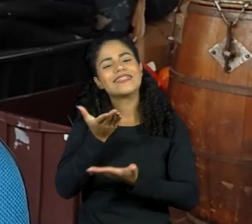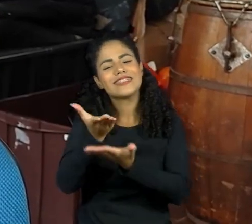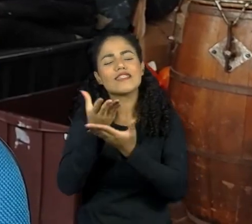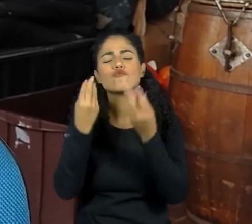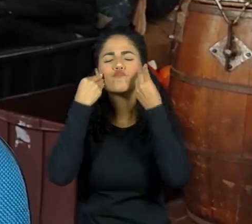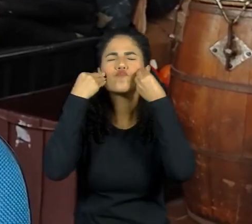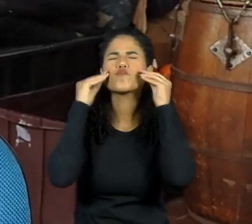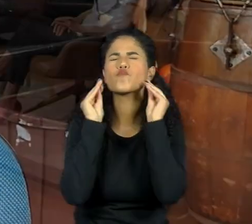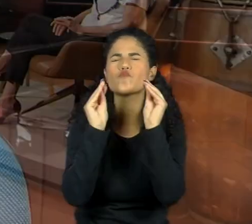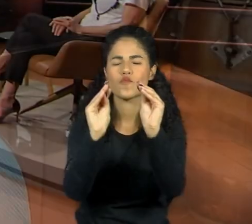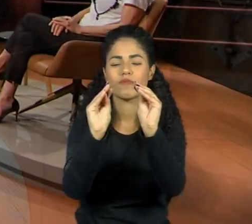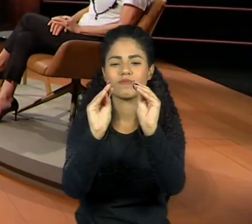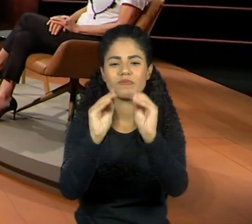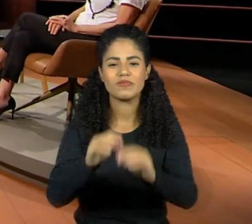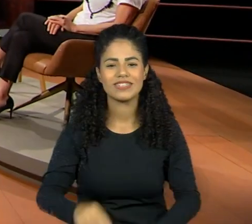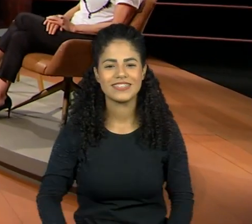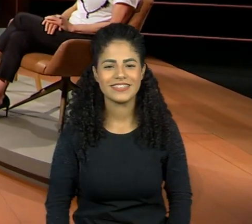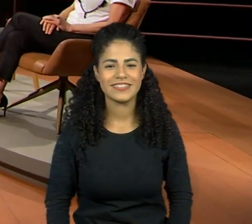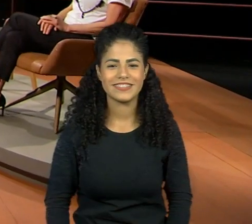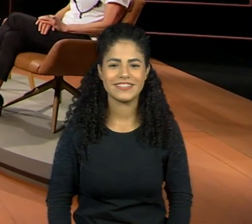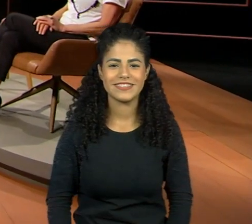Beijo.